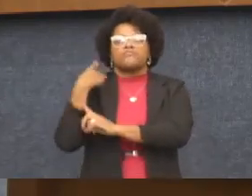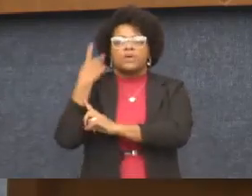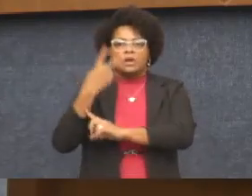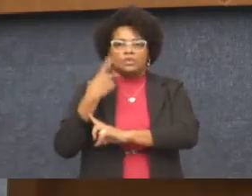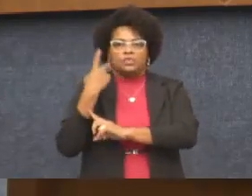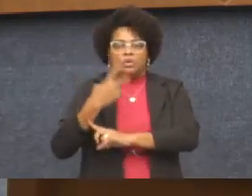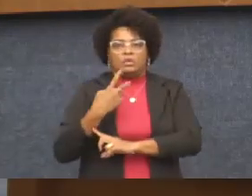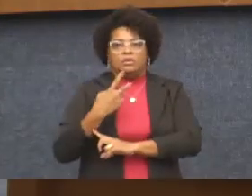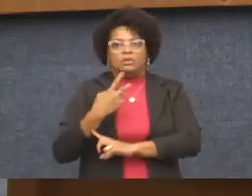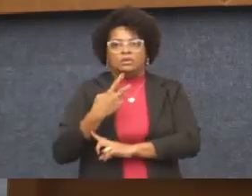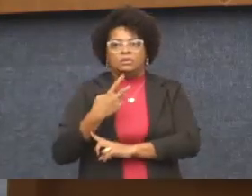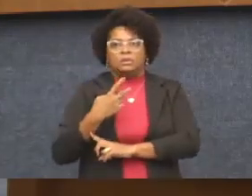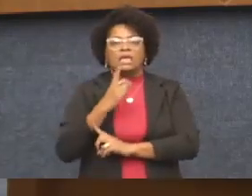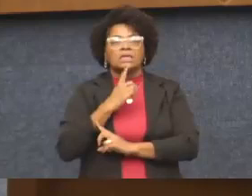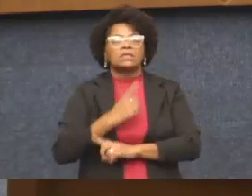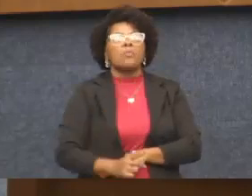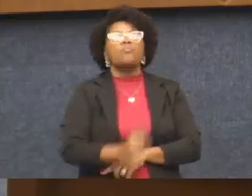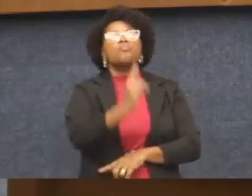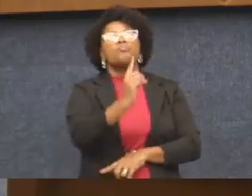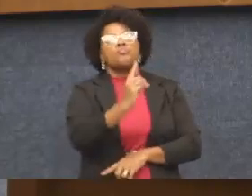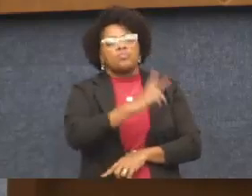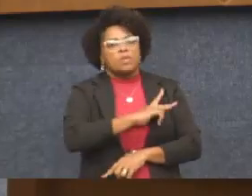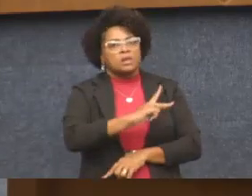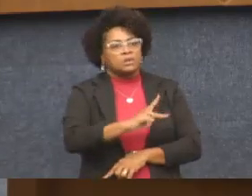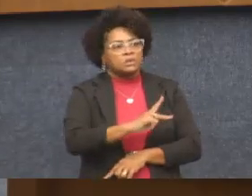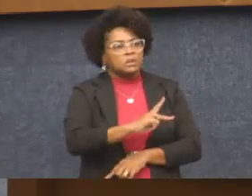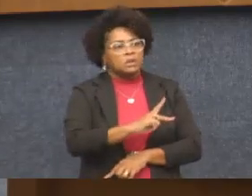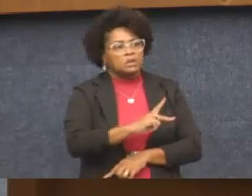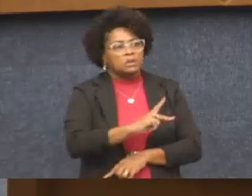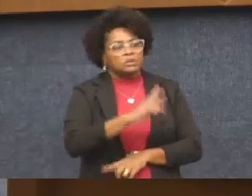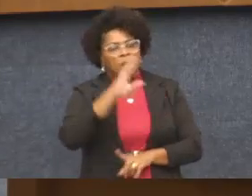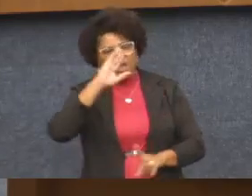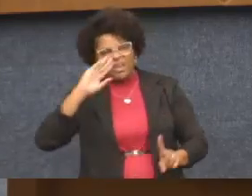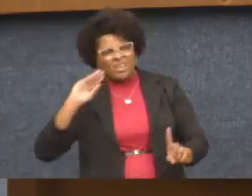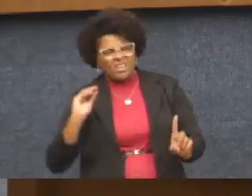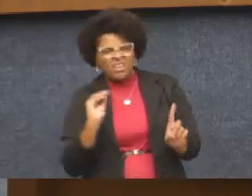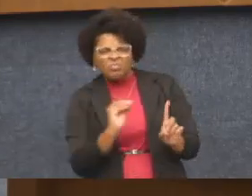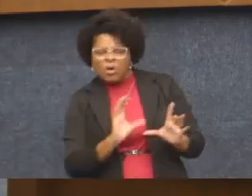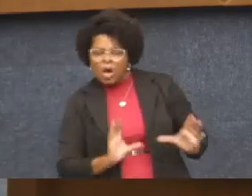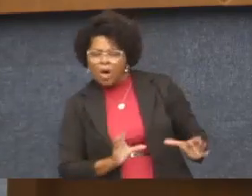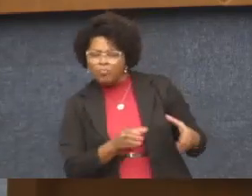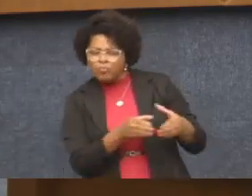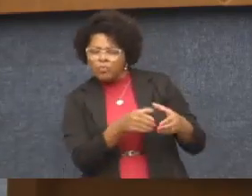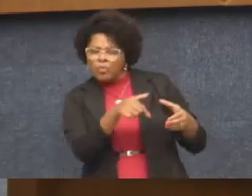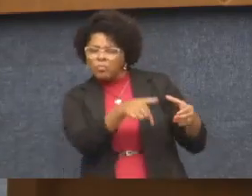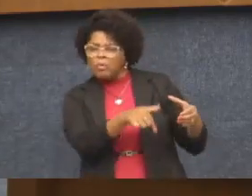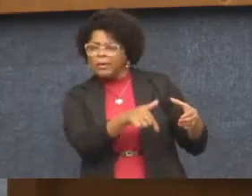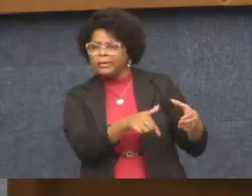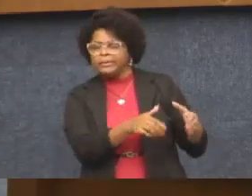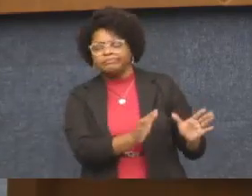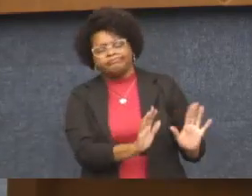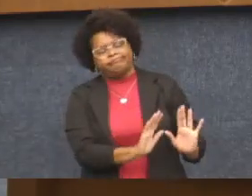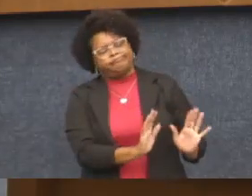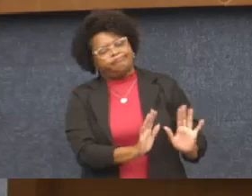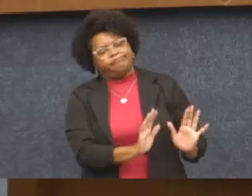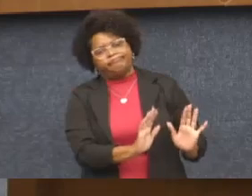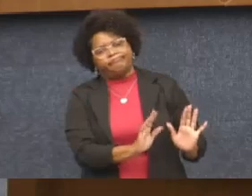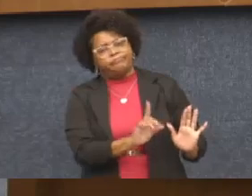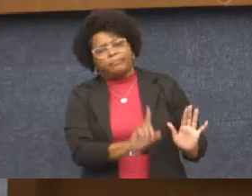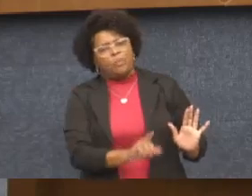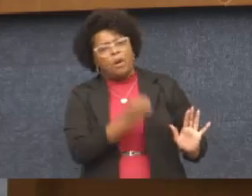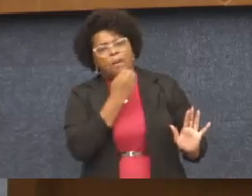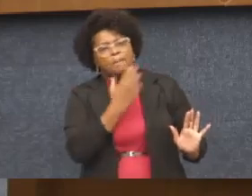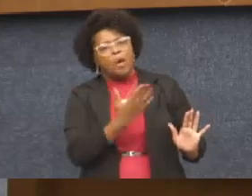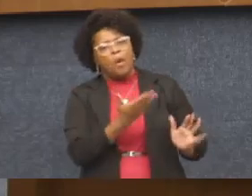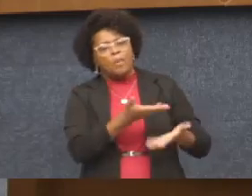vereadores e tem um presidente. Ignorar parcela da Câmara Municipal não é o caminho para a